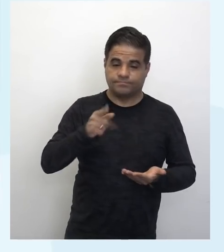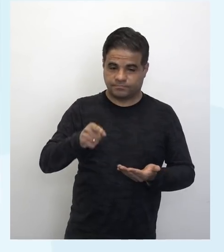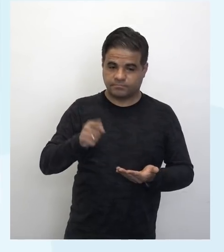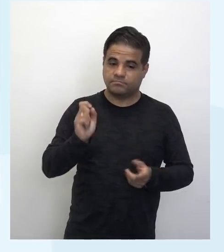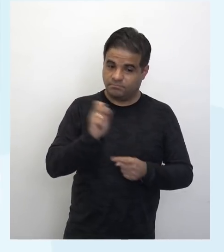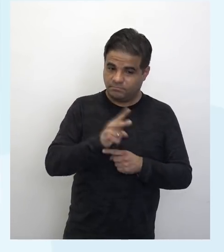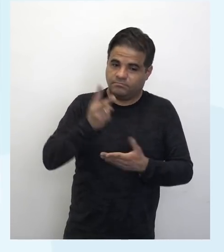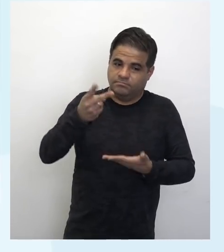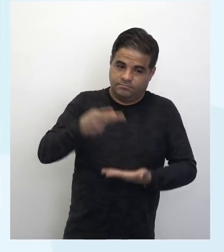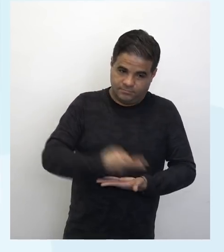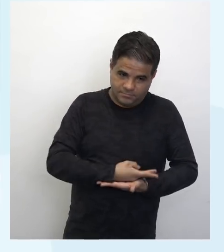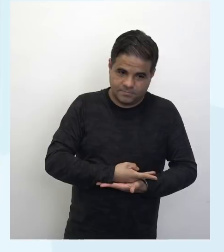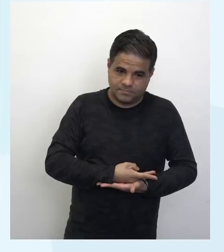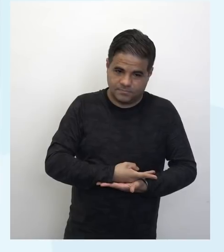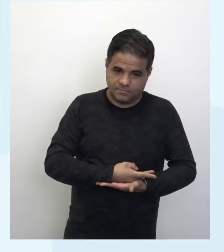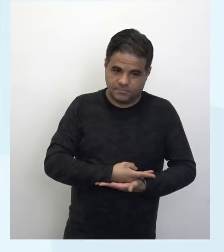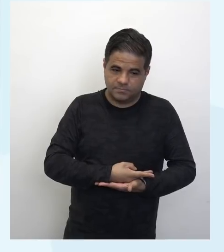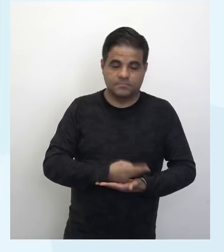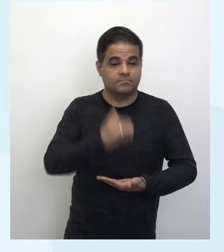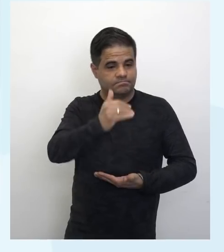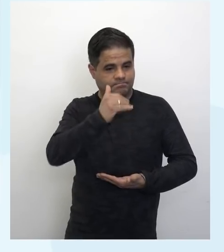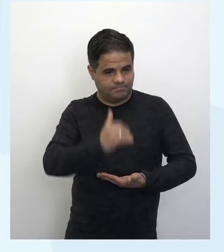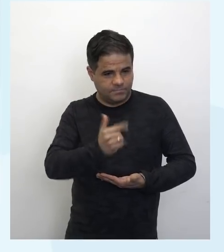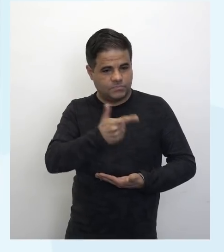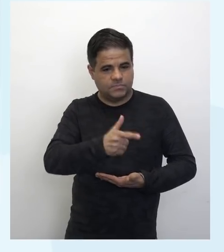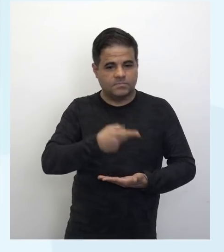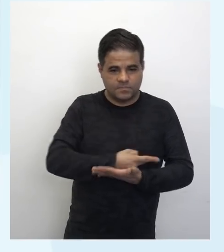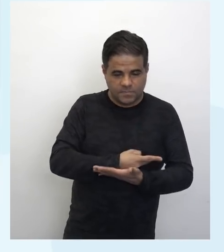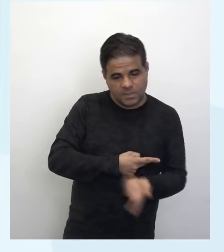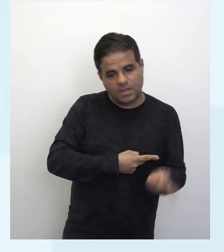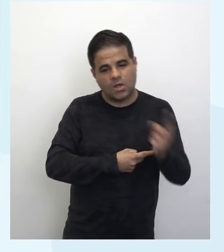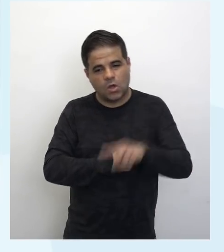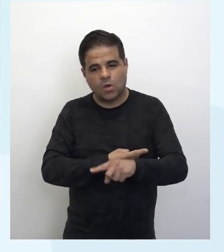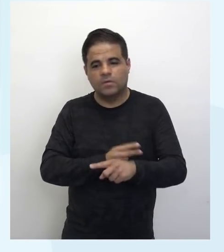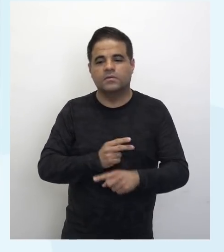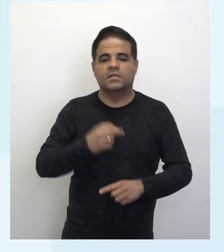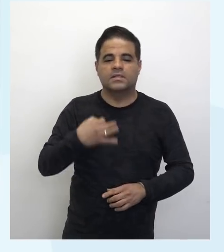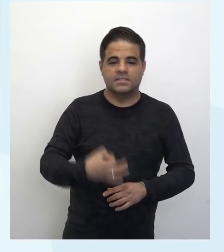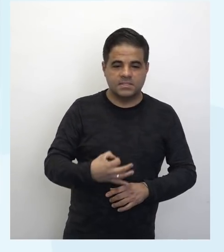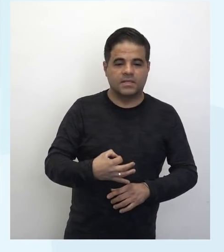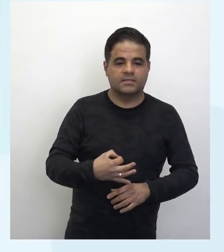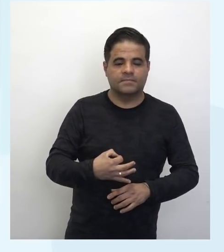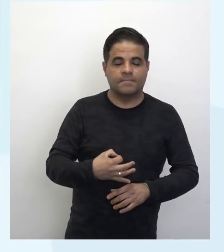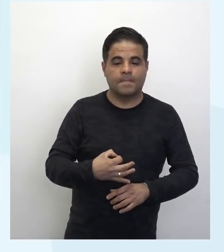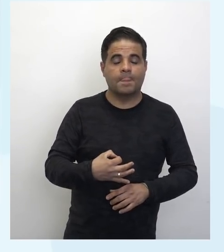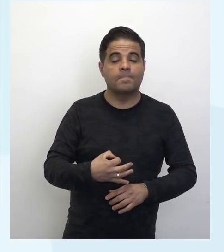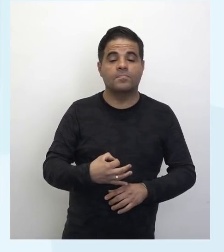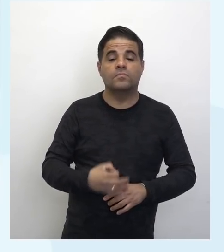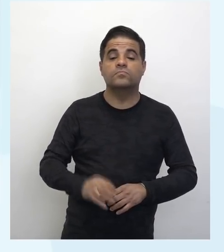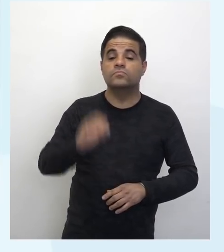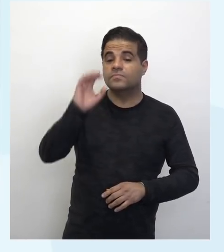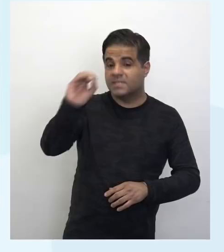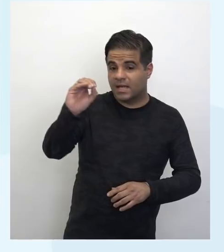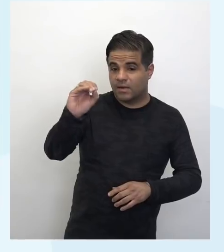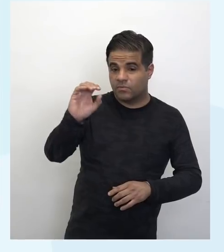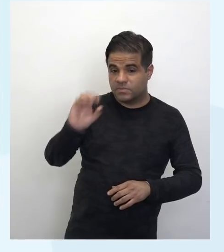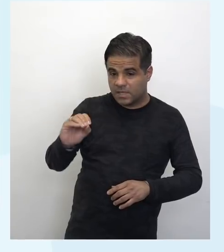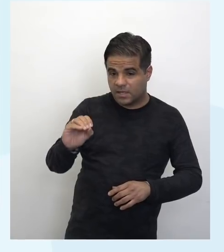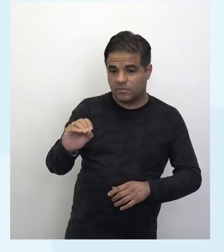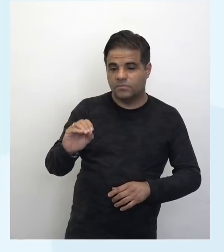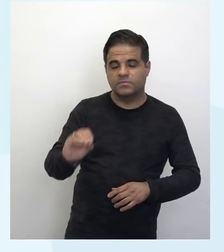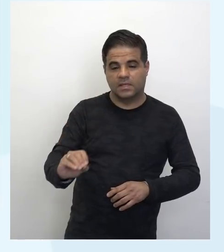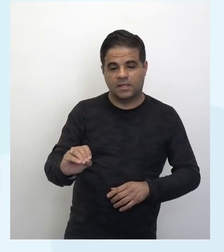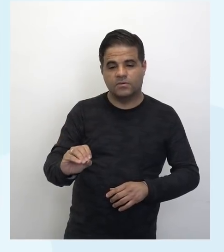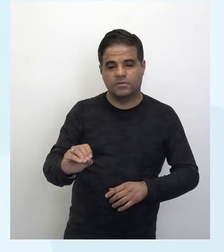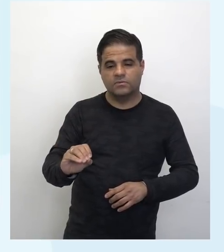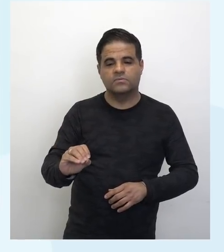torna errada. E essa primeira errada. E essa depois. Põe 0 lá no final, Fabi. O 0 e aqui o 0.